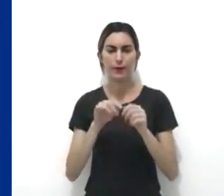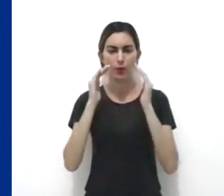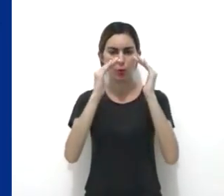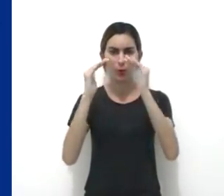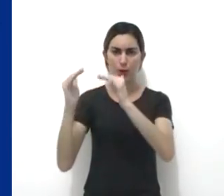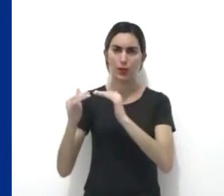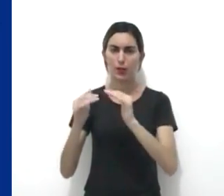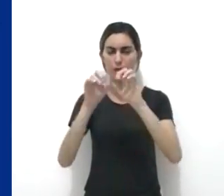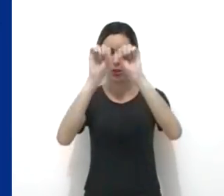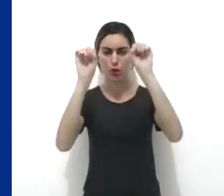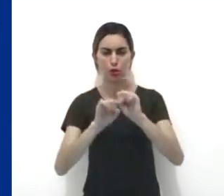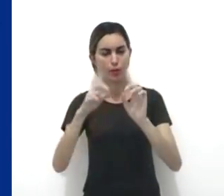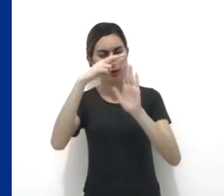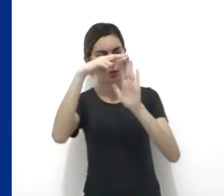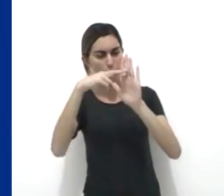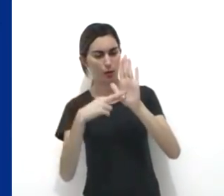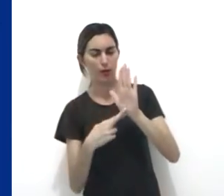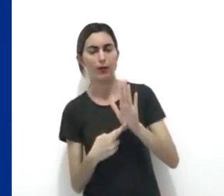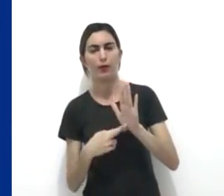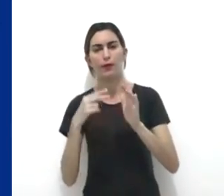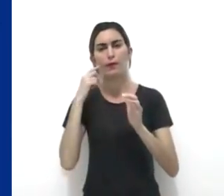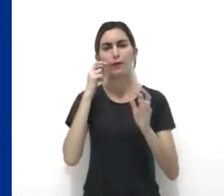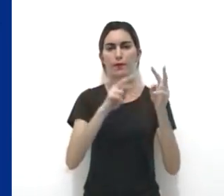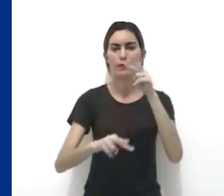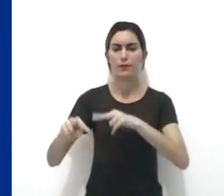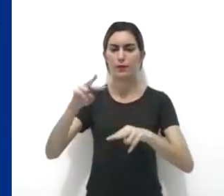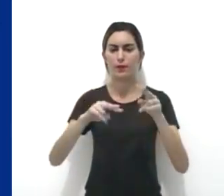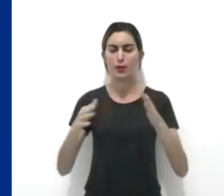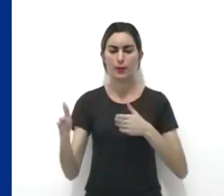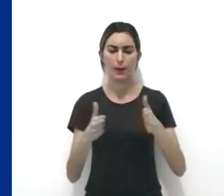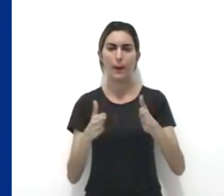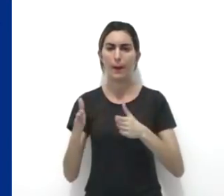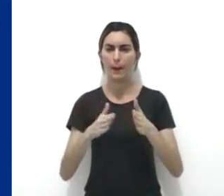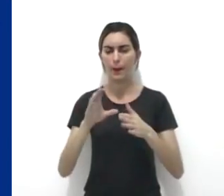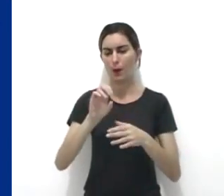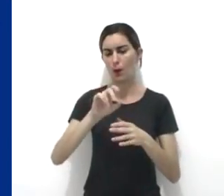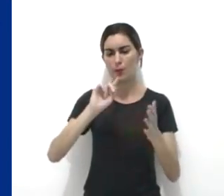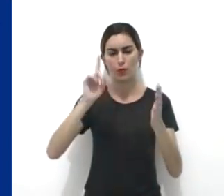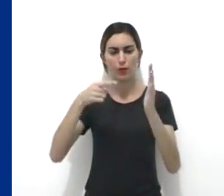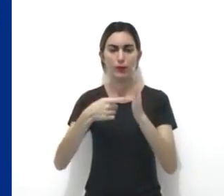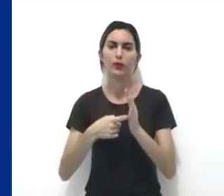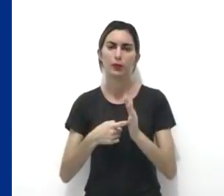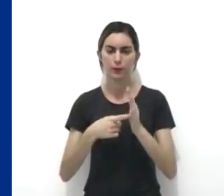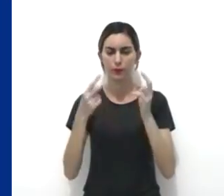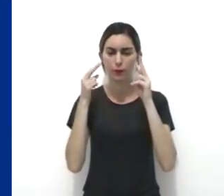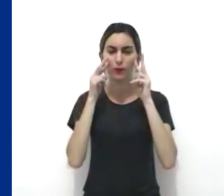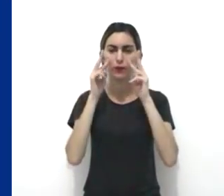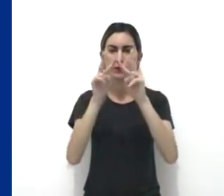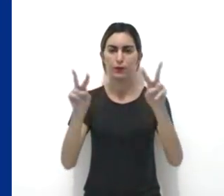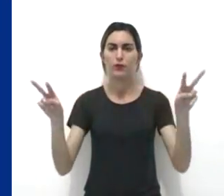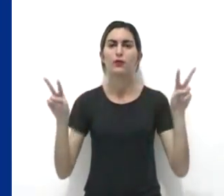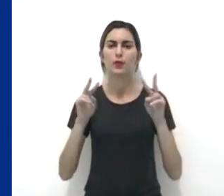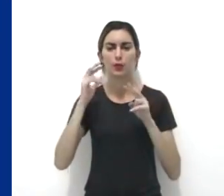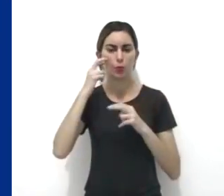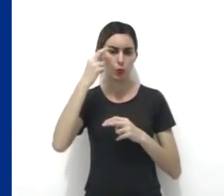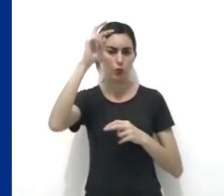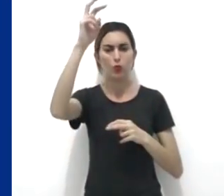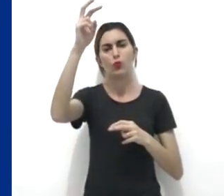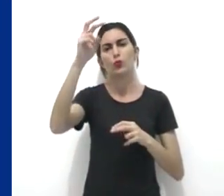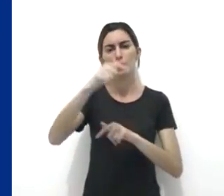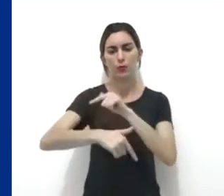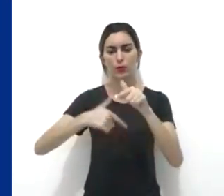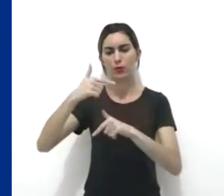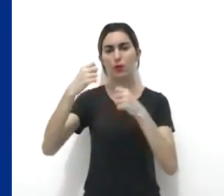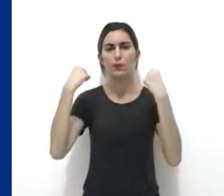realizado obedecendo a um sistema de regras, visando um determinado objetivo. Na visão da abordagem cultural